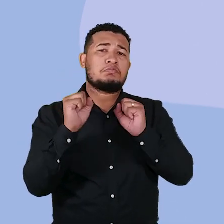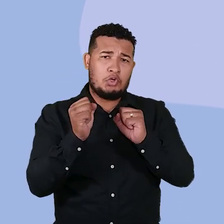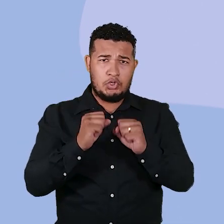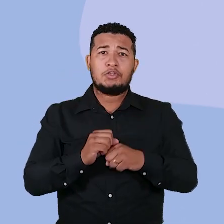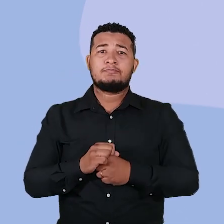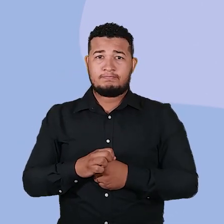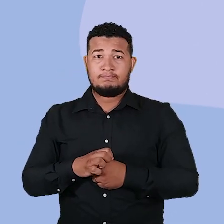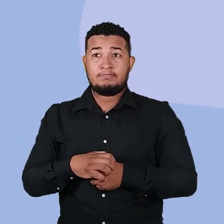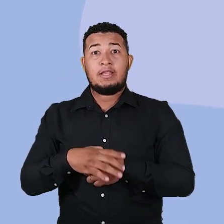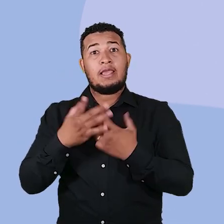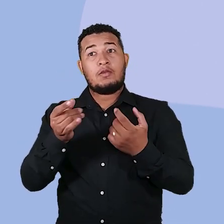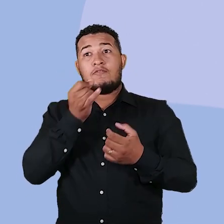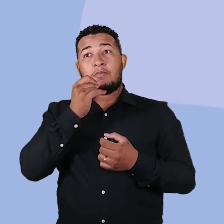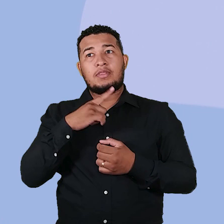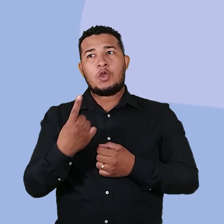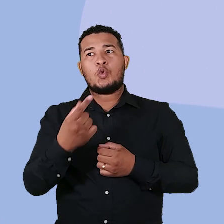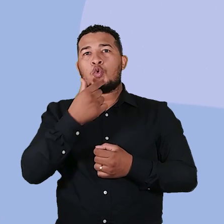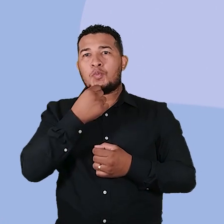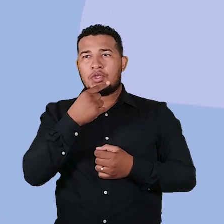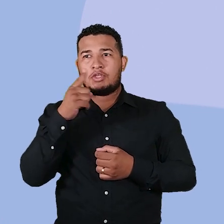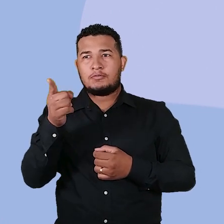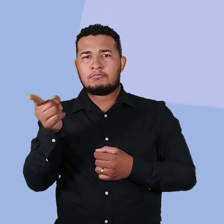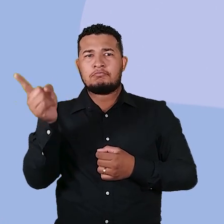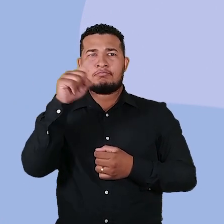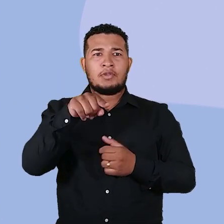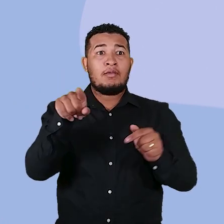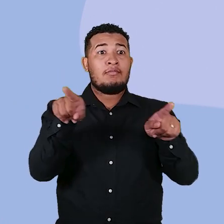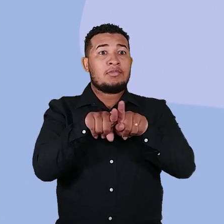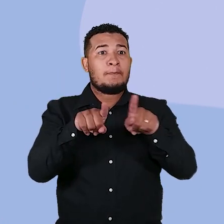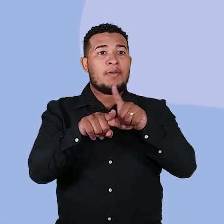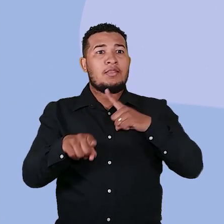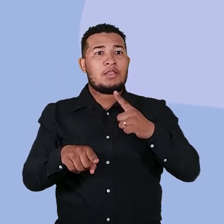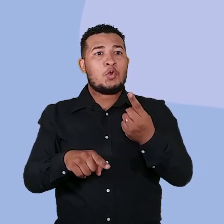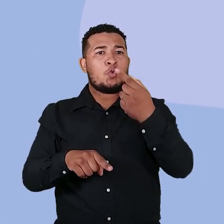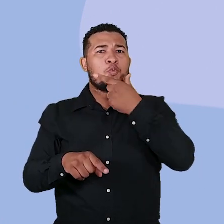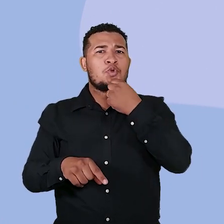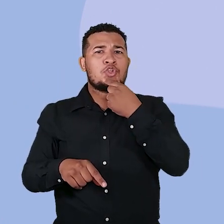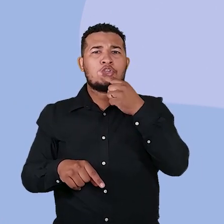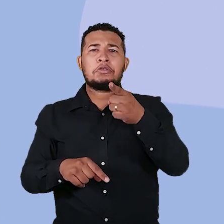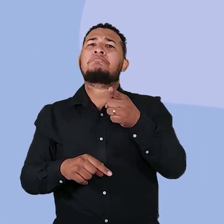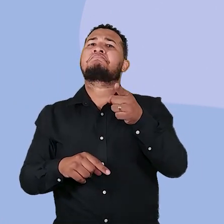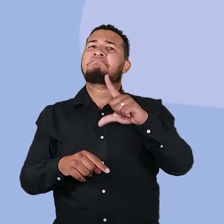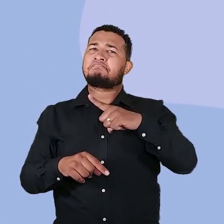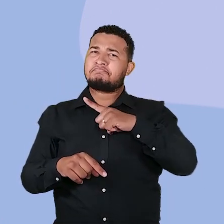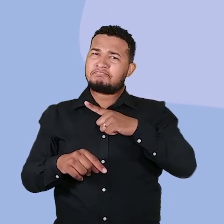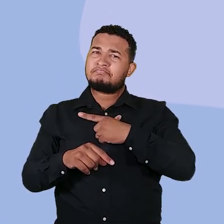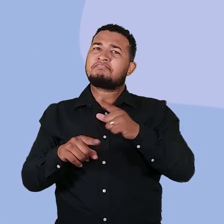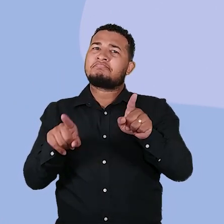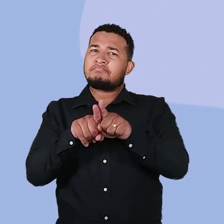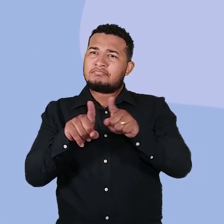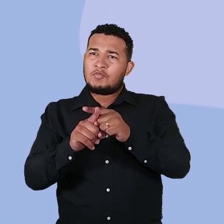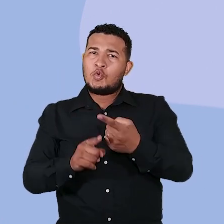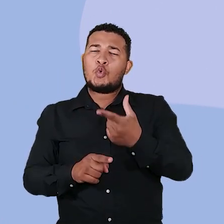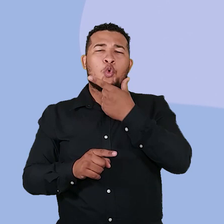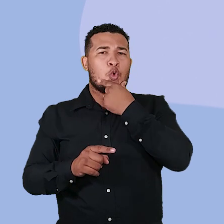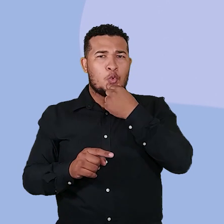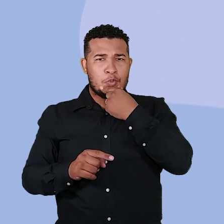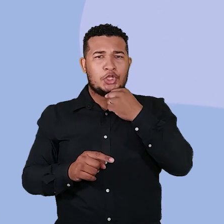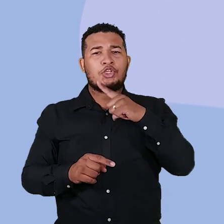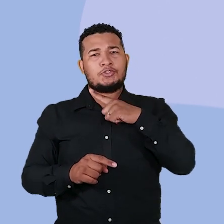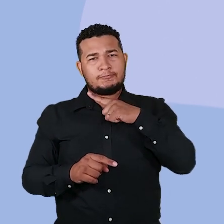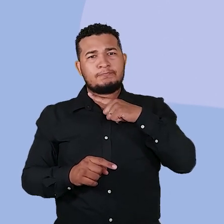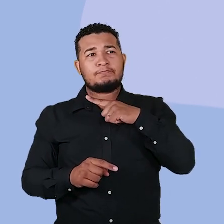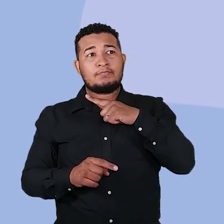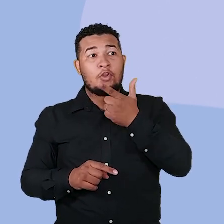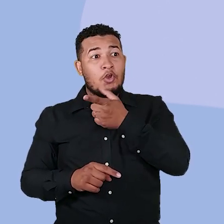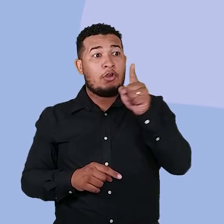menos ou pode até 3 mm ela não é então aqui tem um menino aqui também tem pelo menos um minuto também ó ó pelo menos um menino